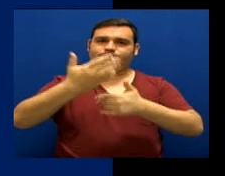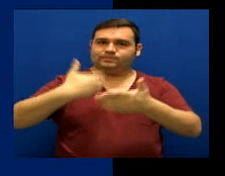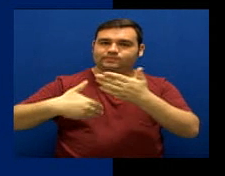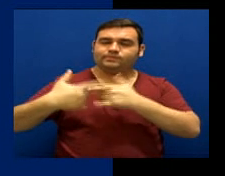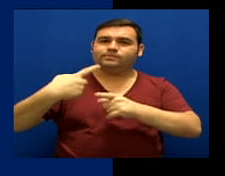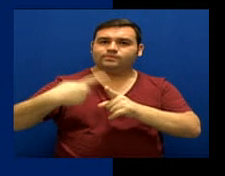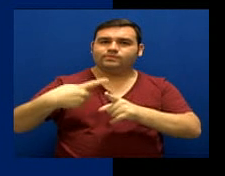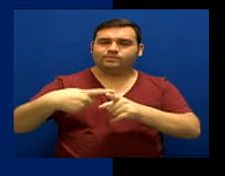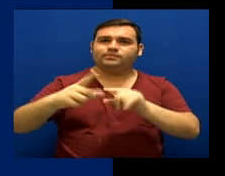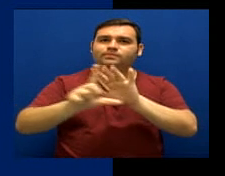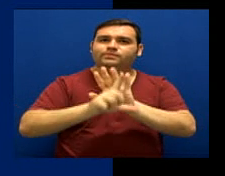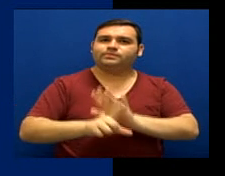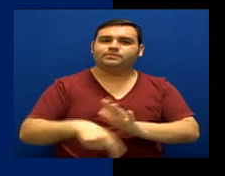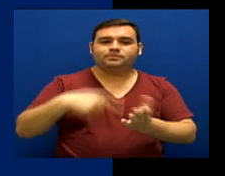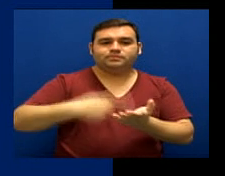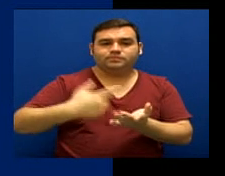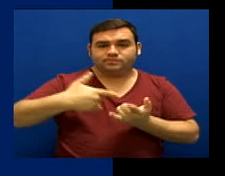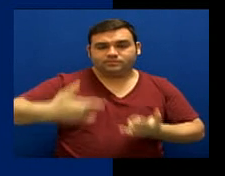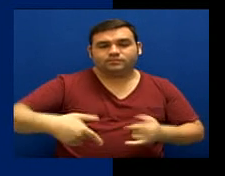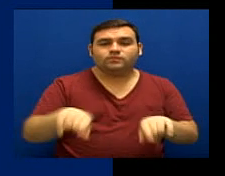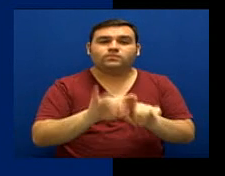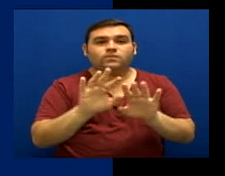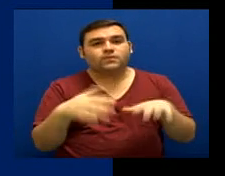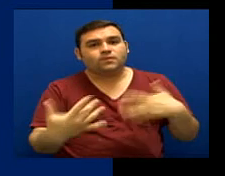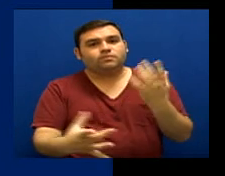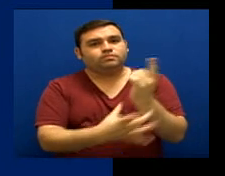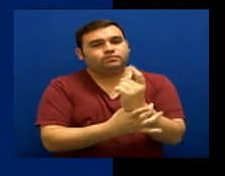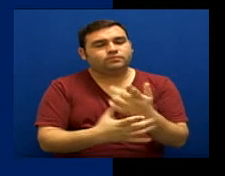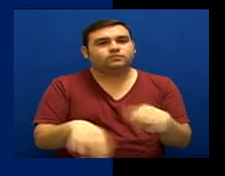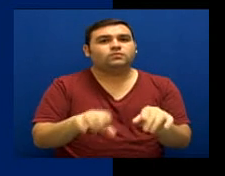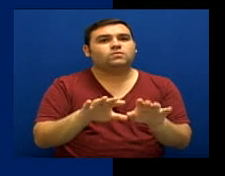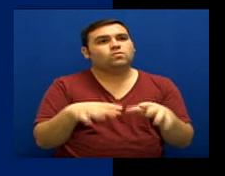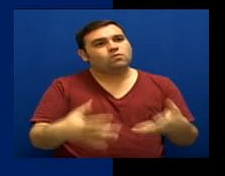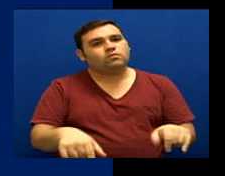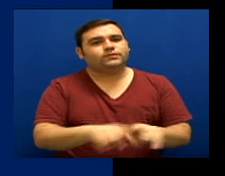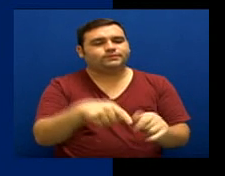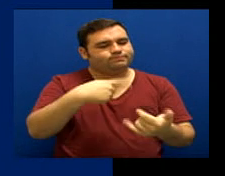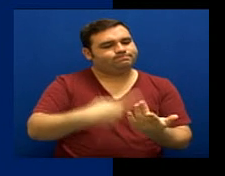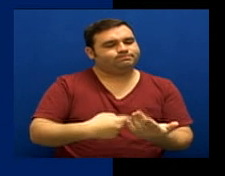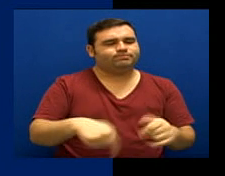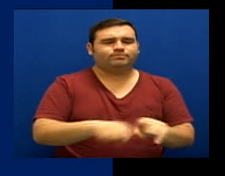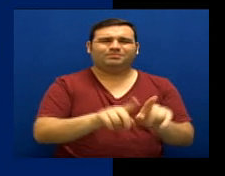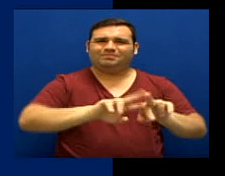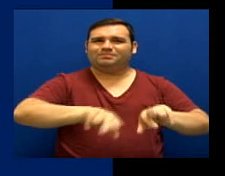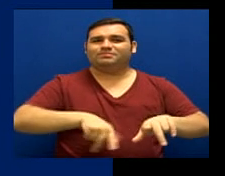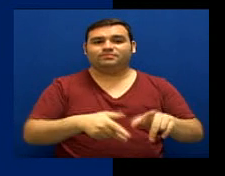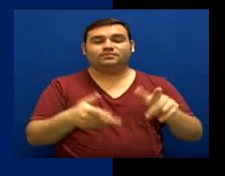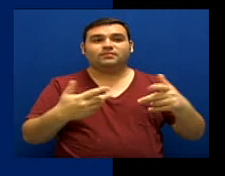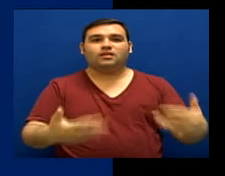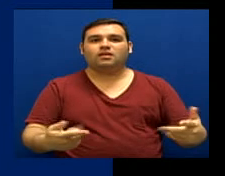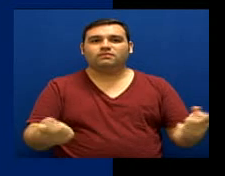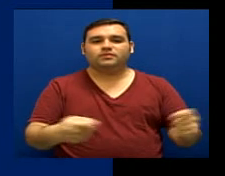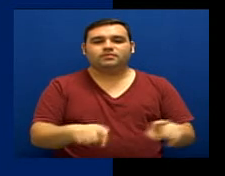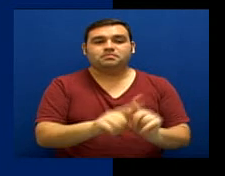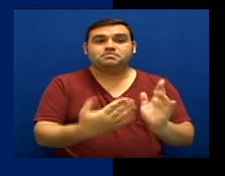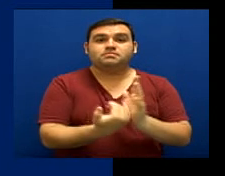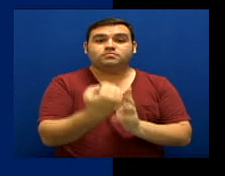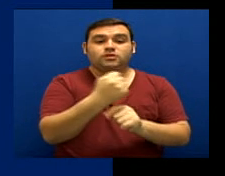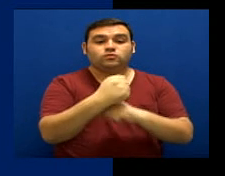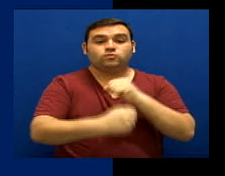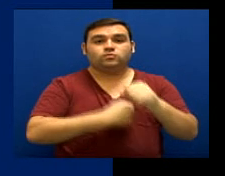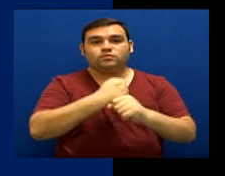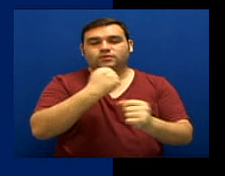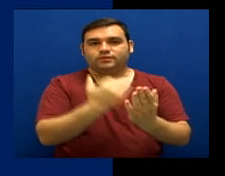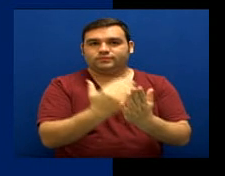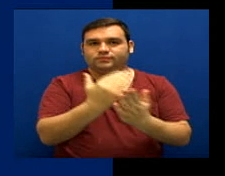de leis contratos convênios ou tratados e de operações de casos para amortização em prazo superior a 12